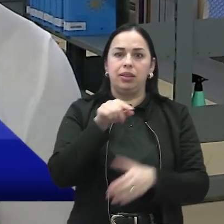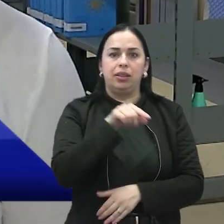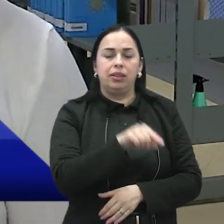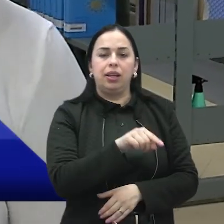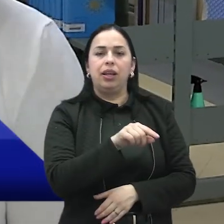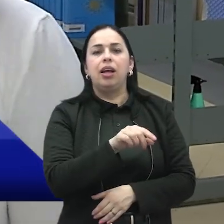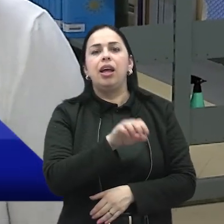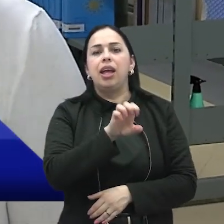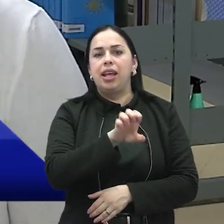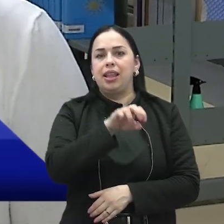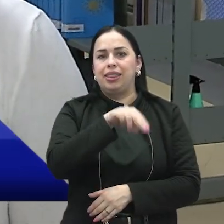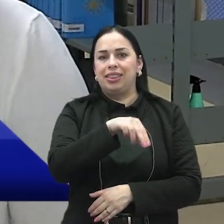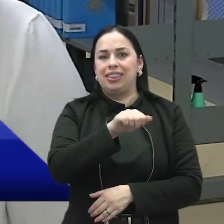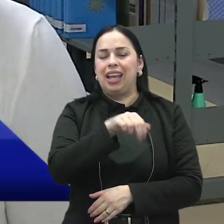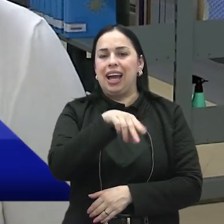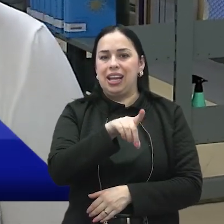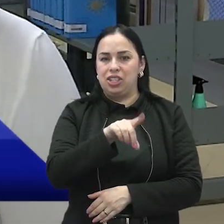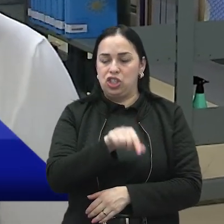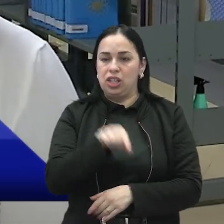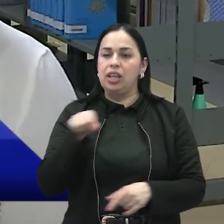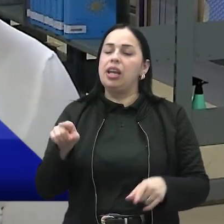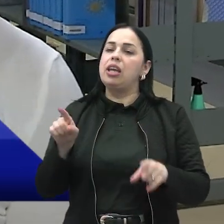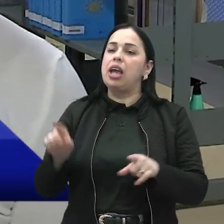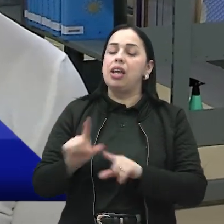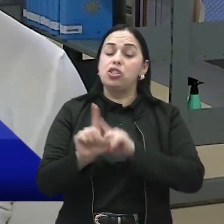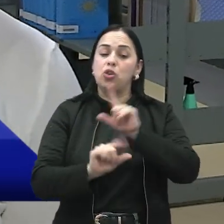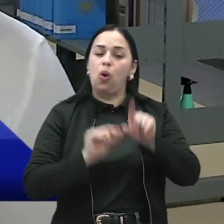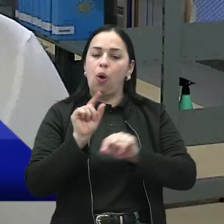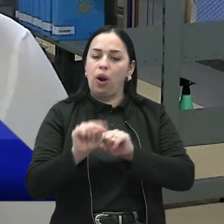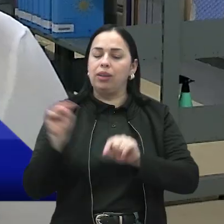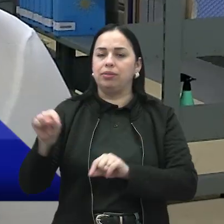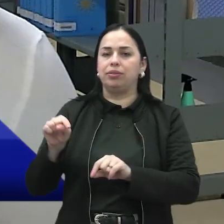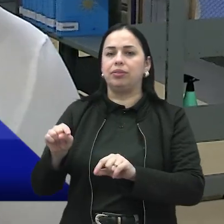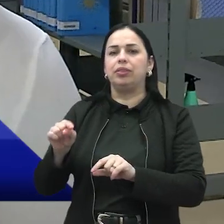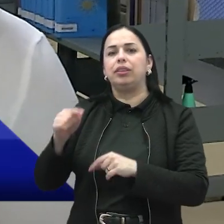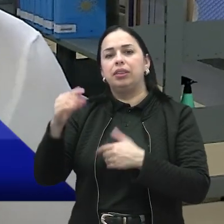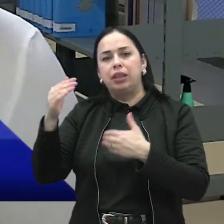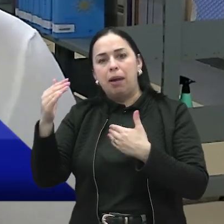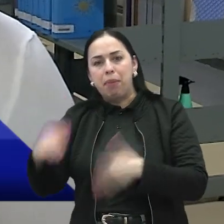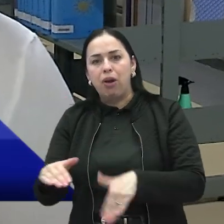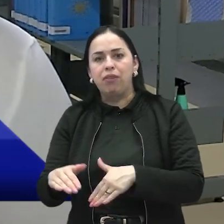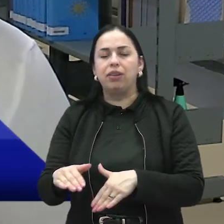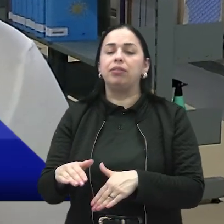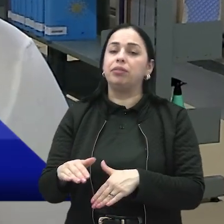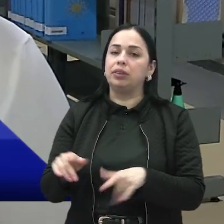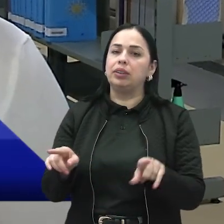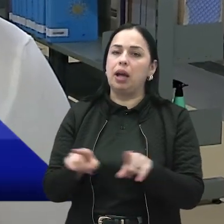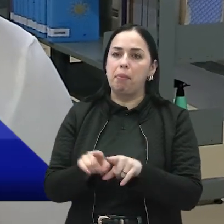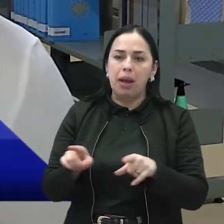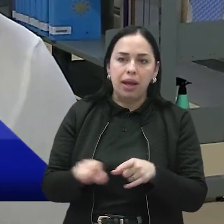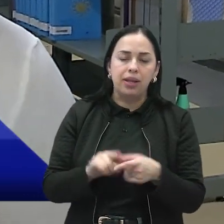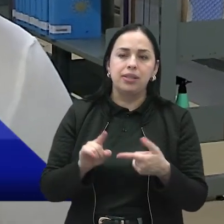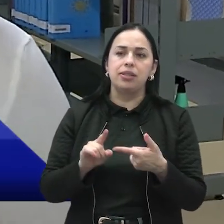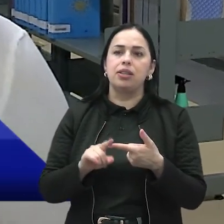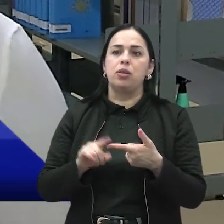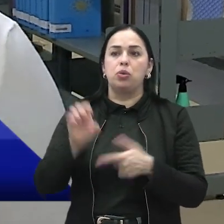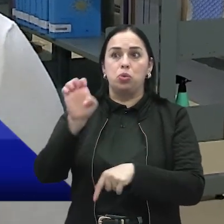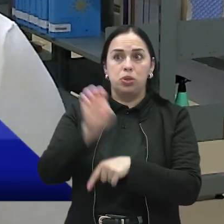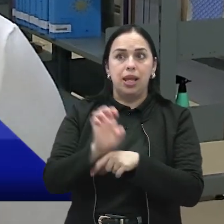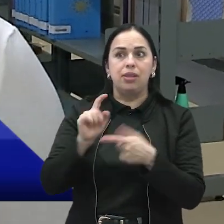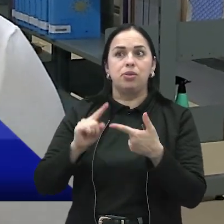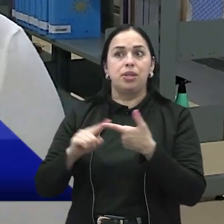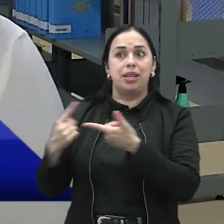ENAD, ele opta por fazer a PND e, a partir disso, os entes federados, ou seja, os estados